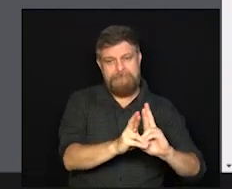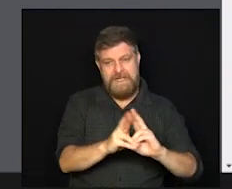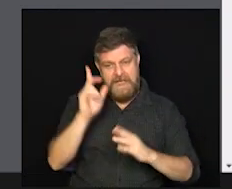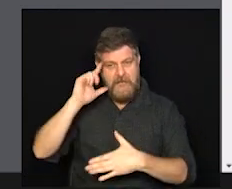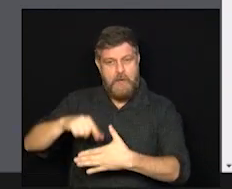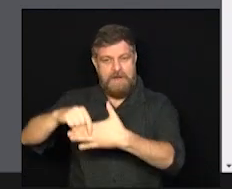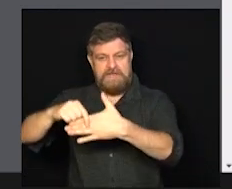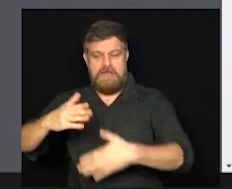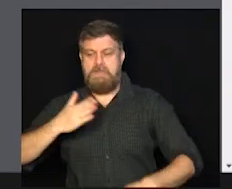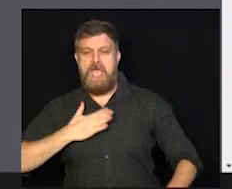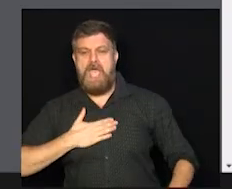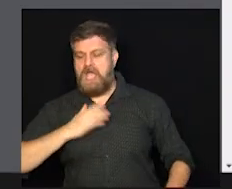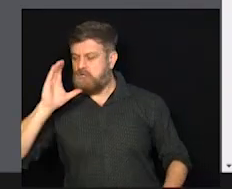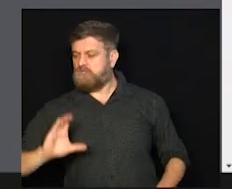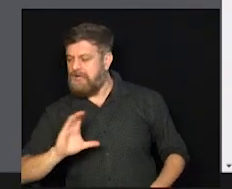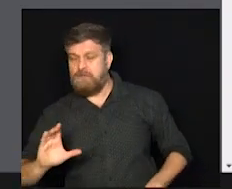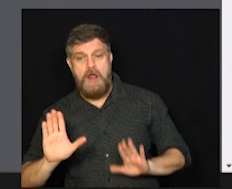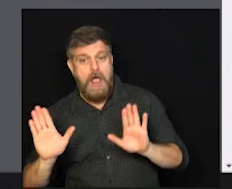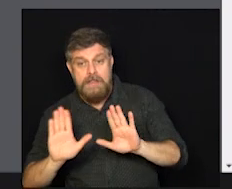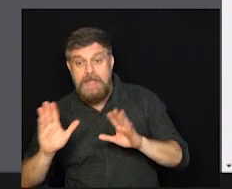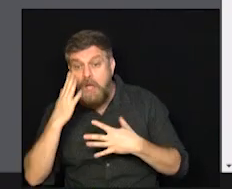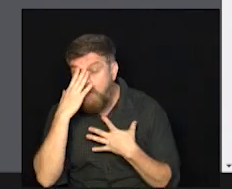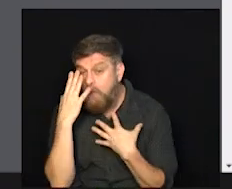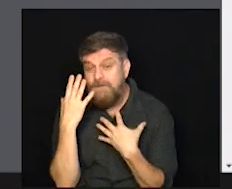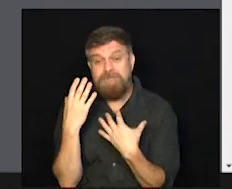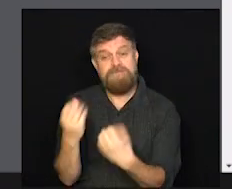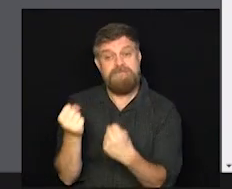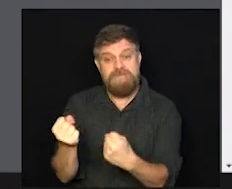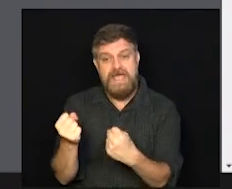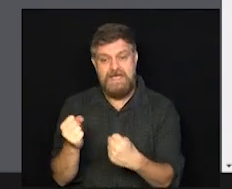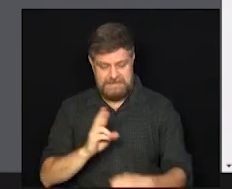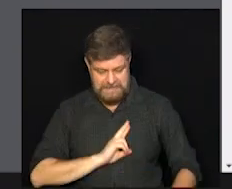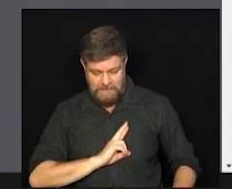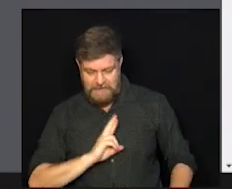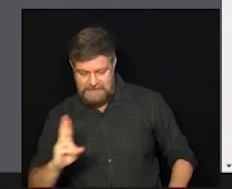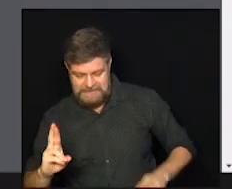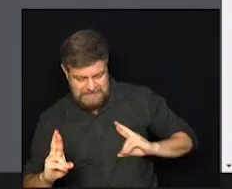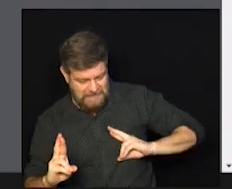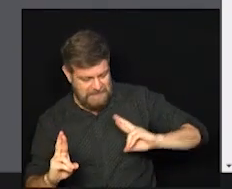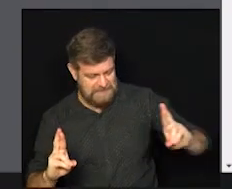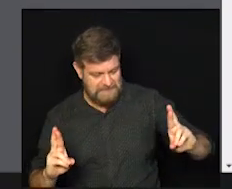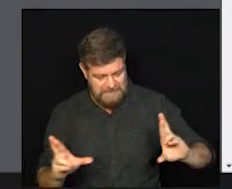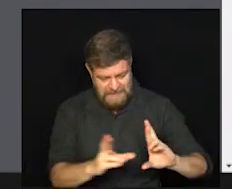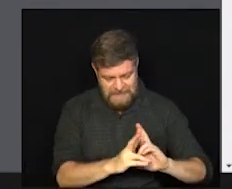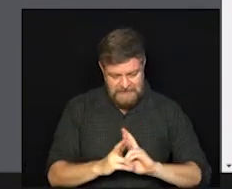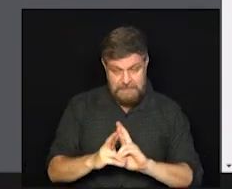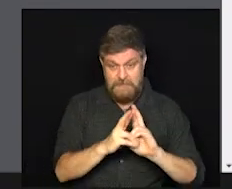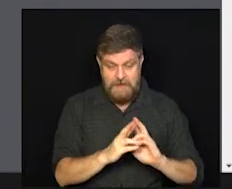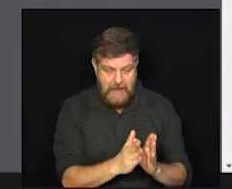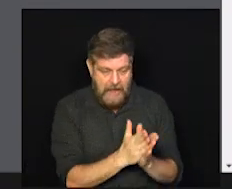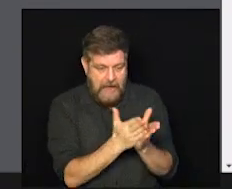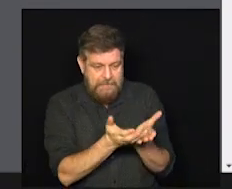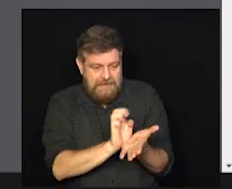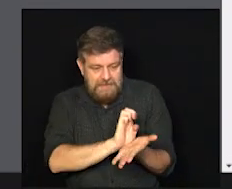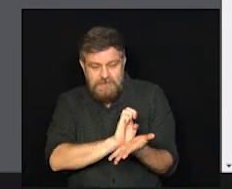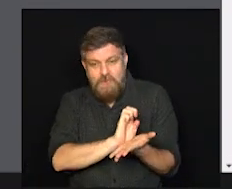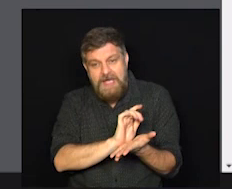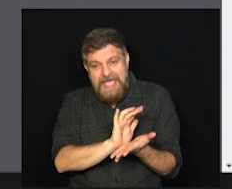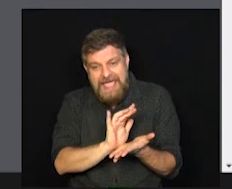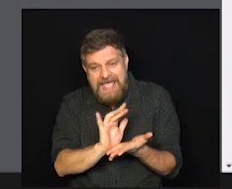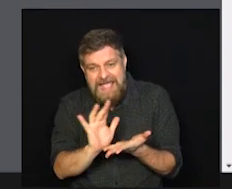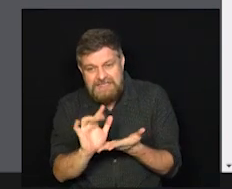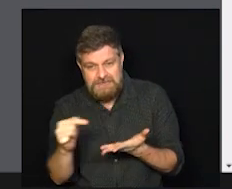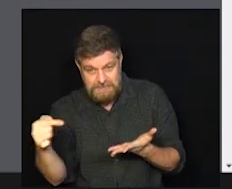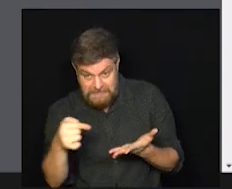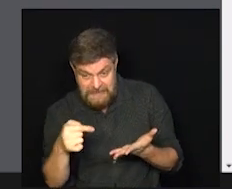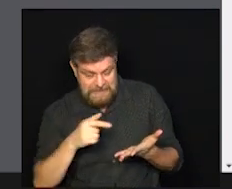identificavam por um credo, mas pela fé. E vemos isso em Êxodo 2:24. A ação desse povo ecumenicamente é o que